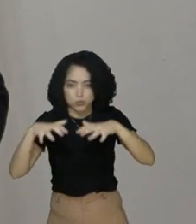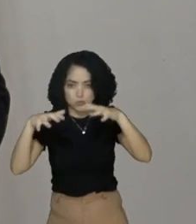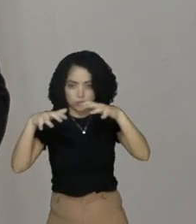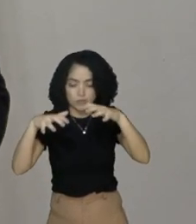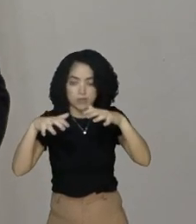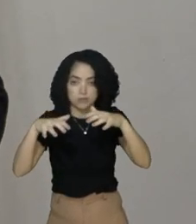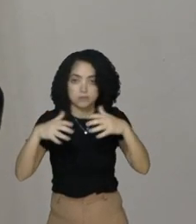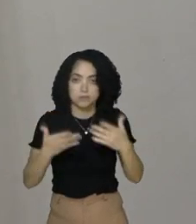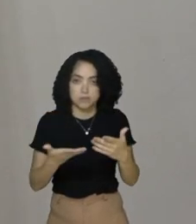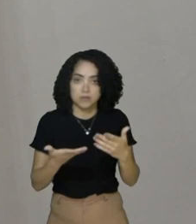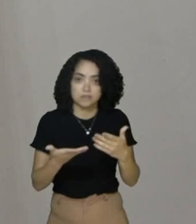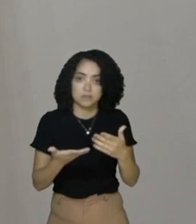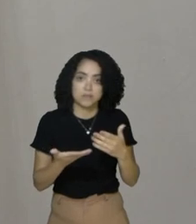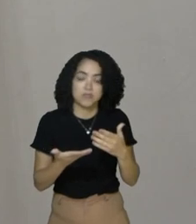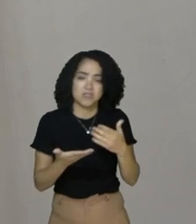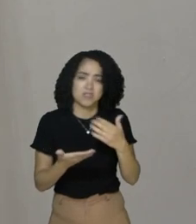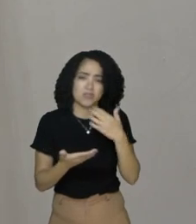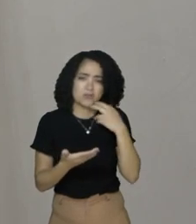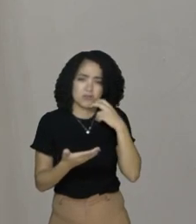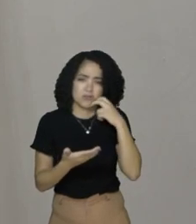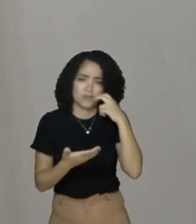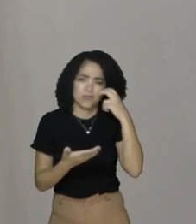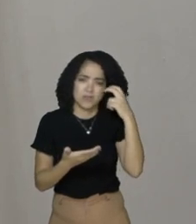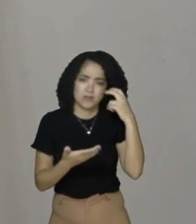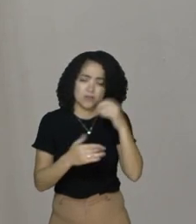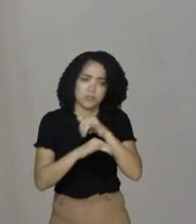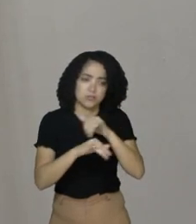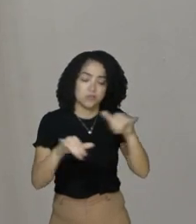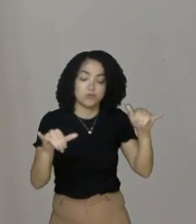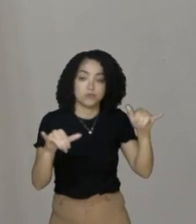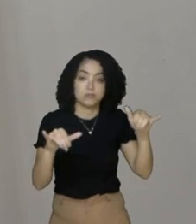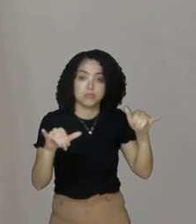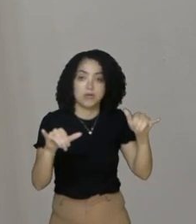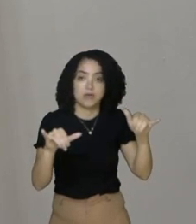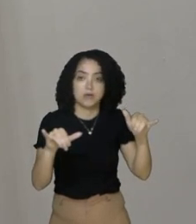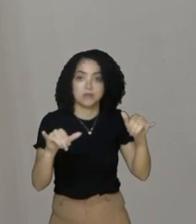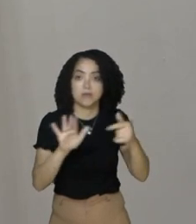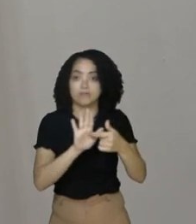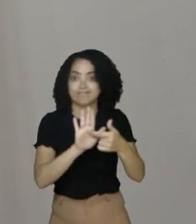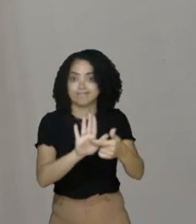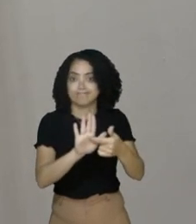Eu tenho vergonha de anunciar um valor desse.